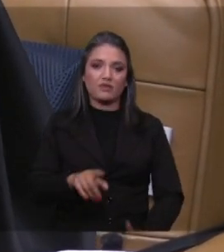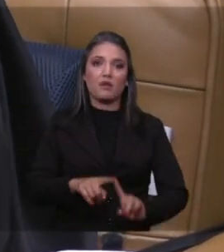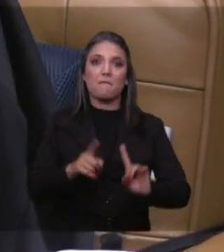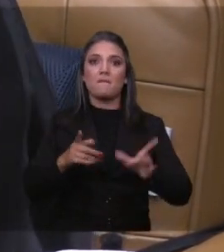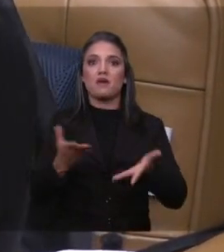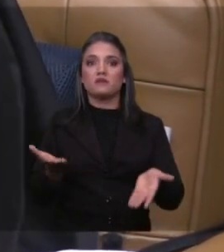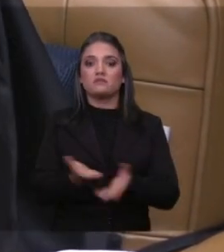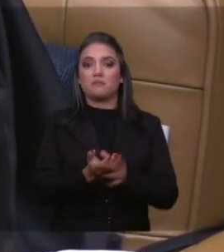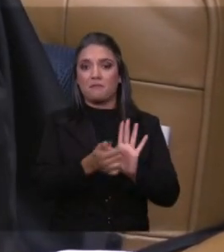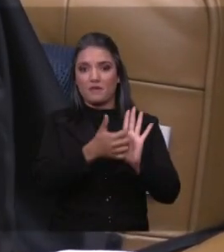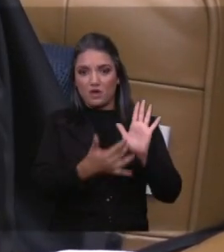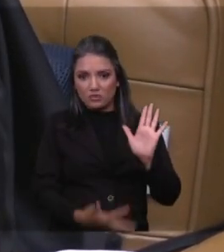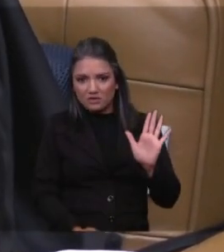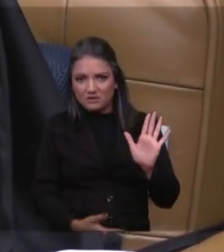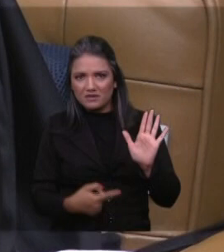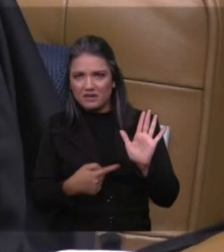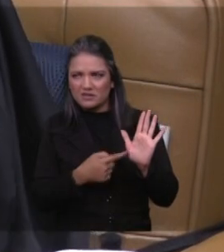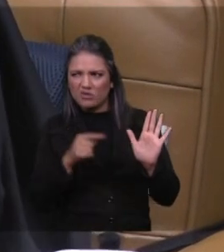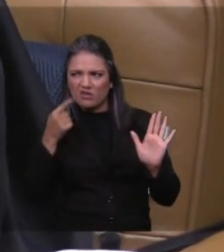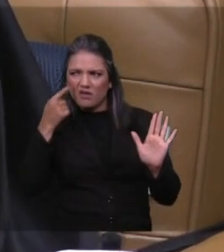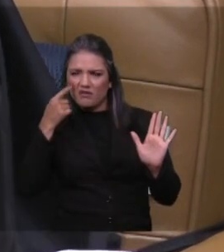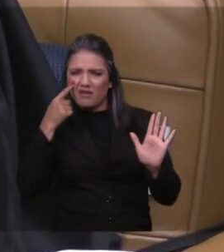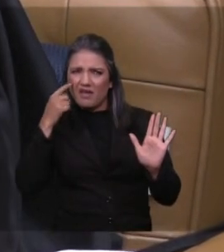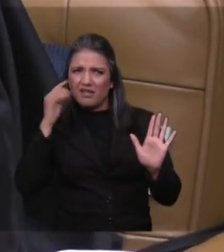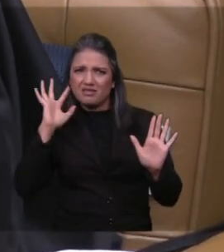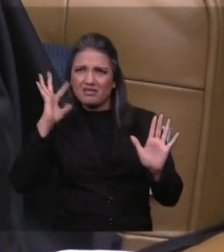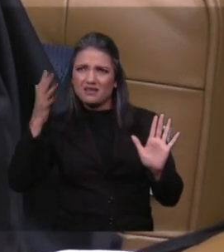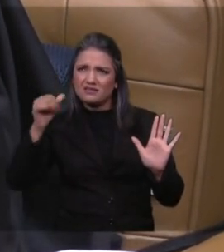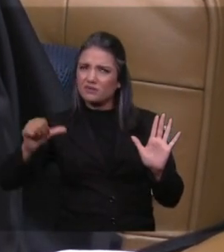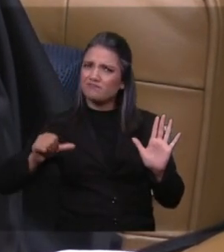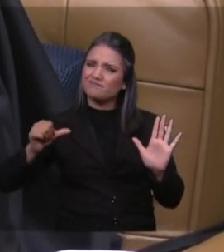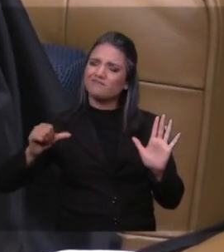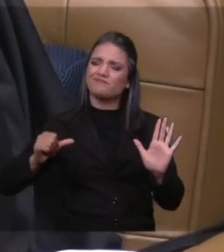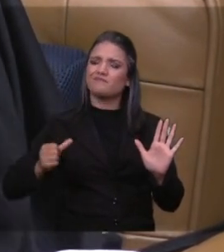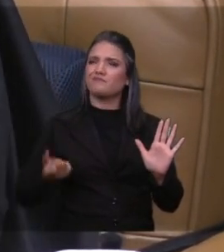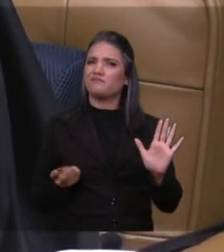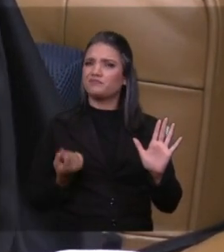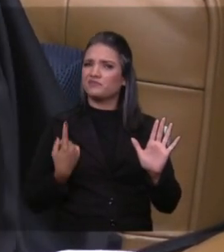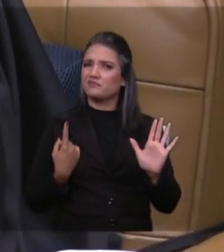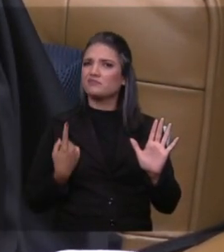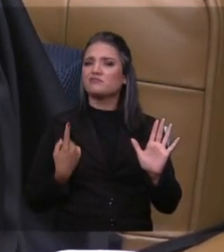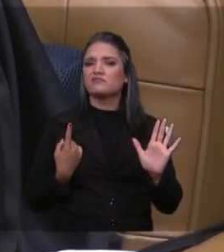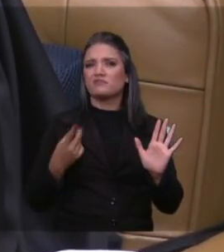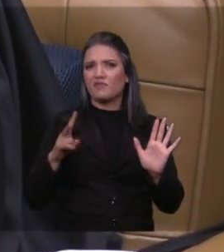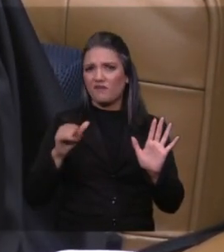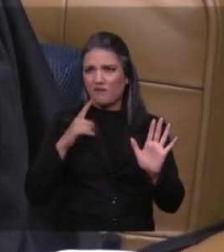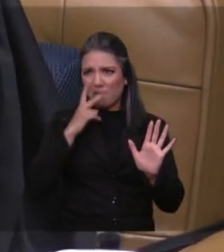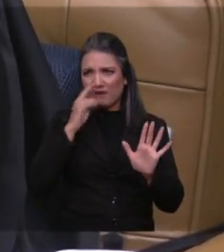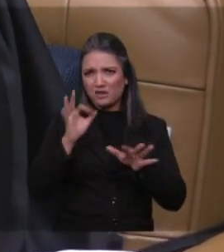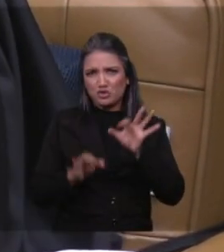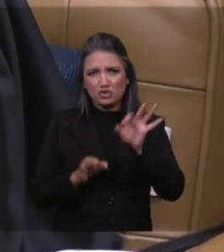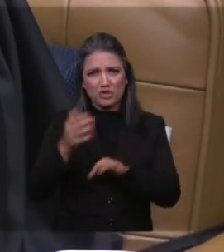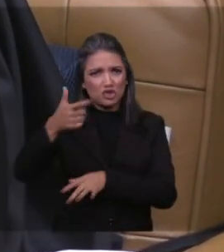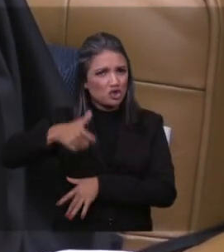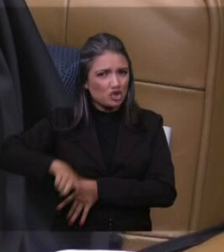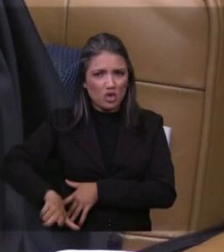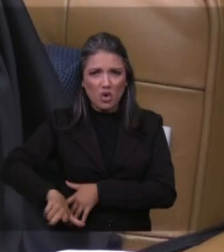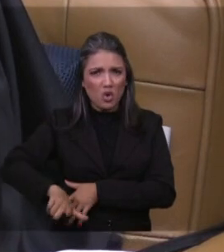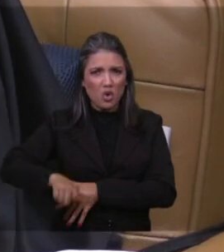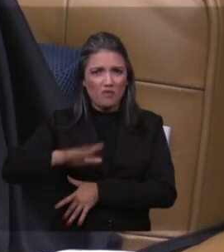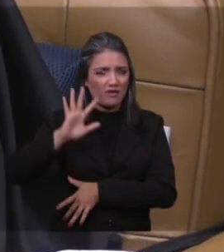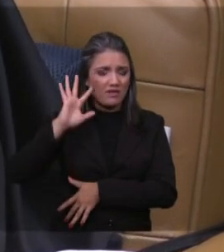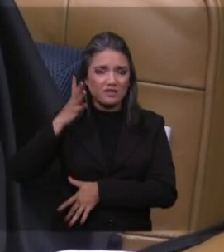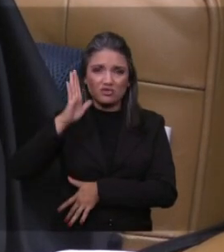de declaração, rever essa decisão, nós vamos estar, de algum modo, rejulgando uma decisão,